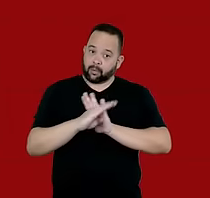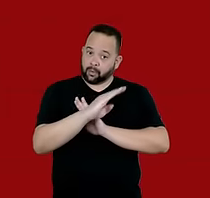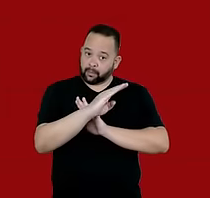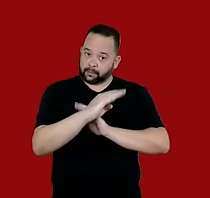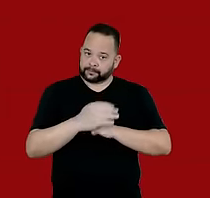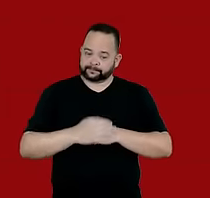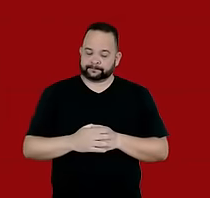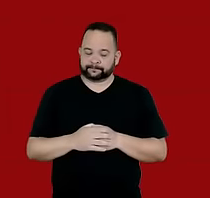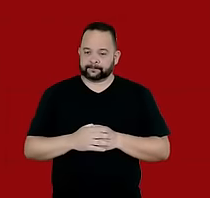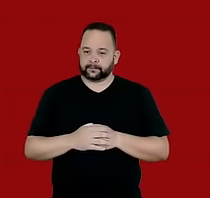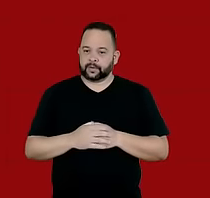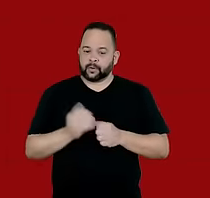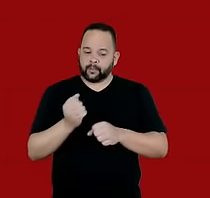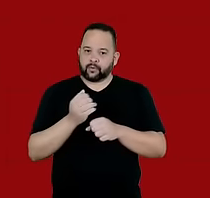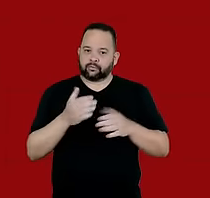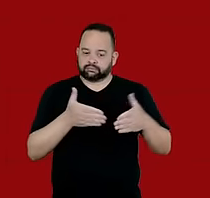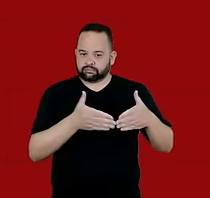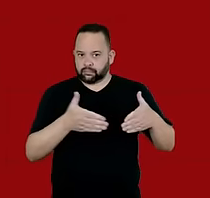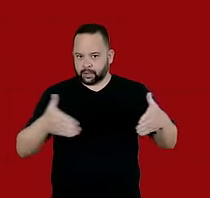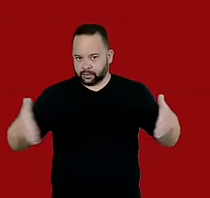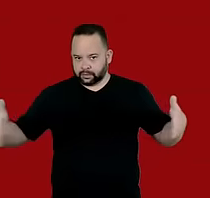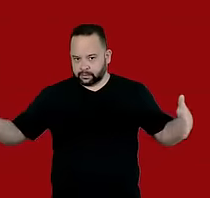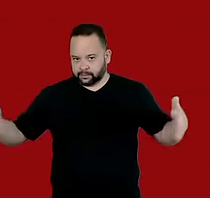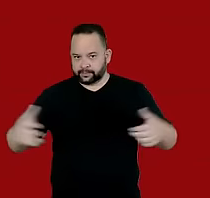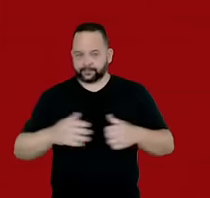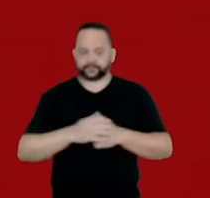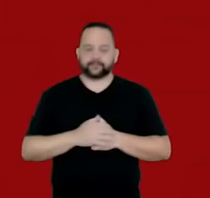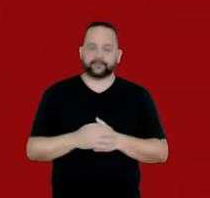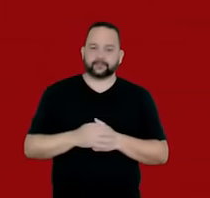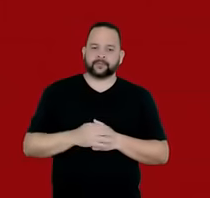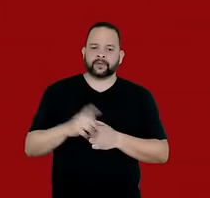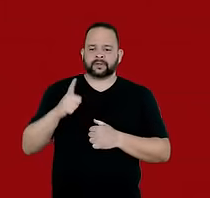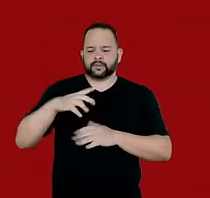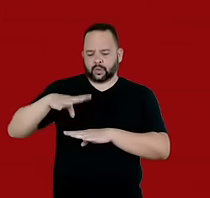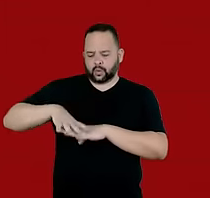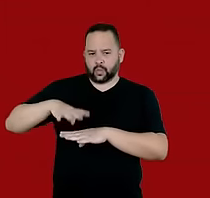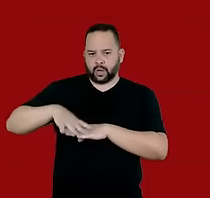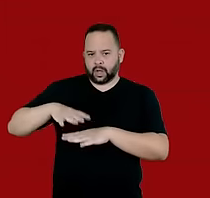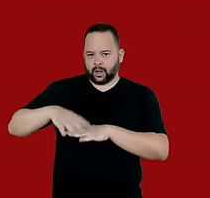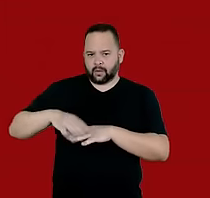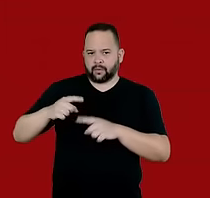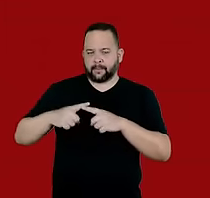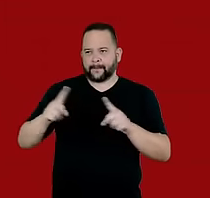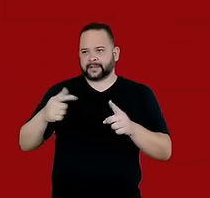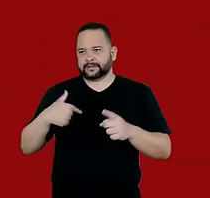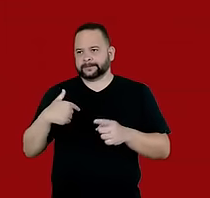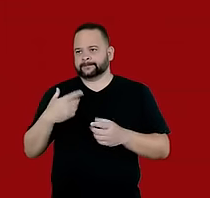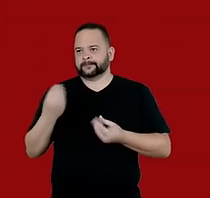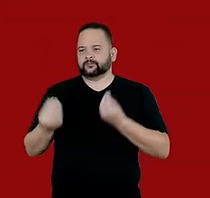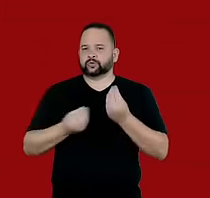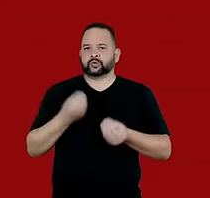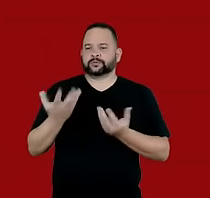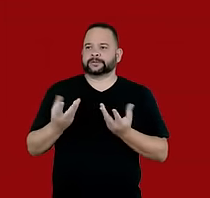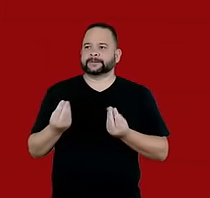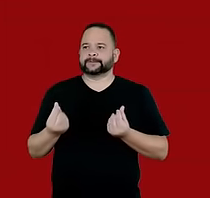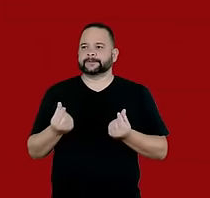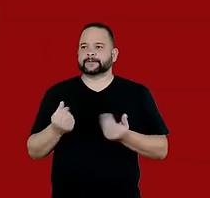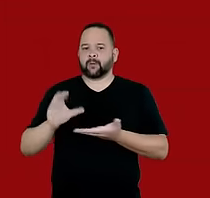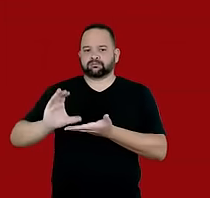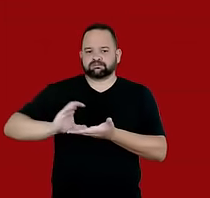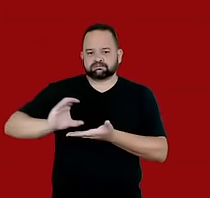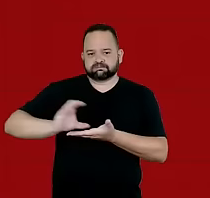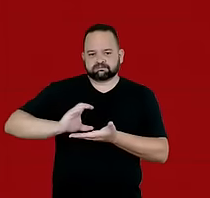aí tem uma conta que eu acho que não é feita com precisão que é o que o que isso significa em termos de liquidez pro mundo eh e o que que